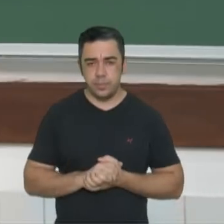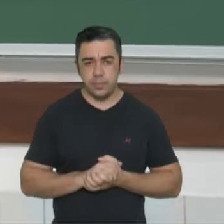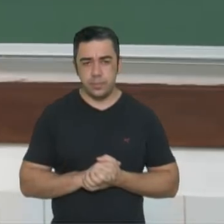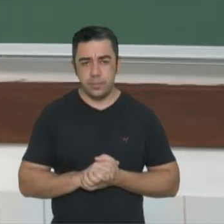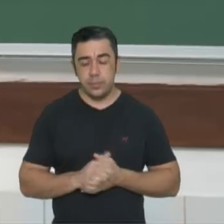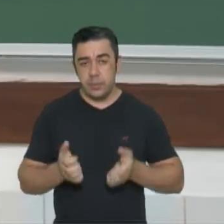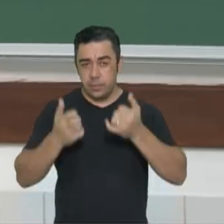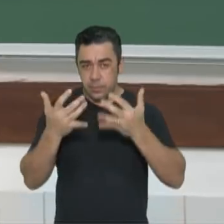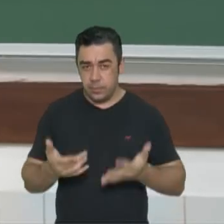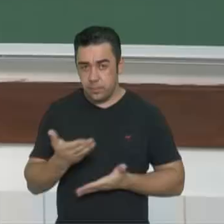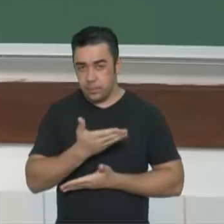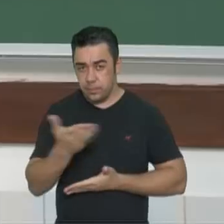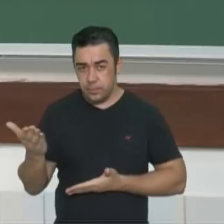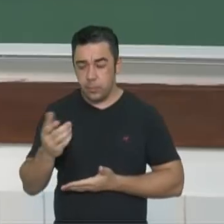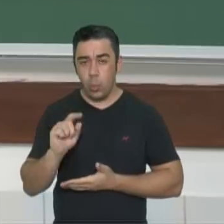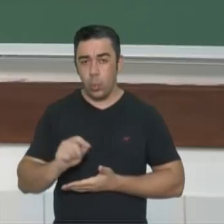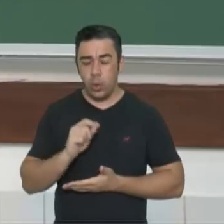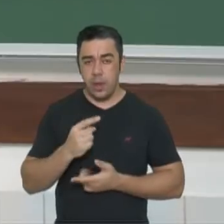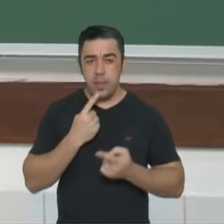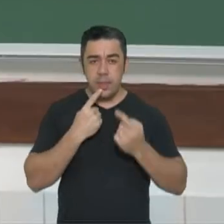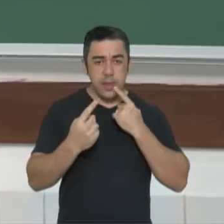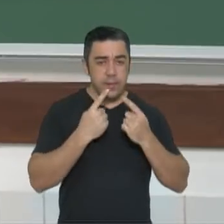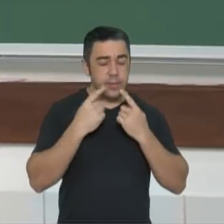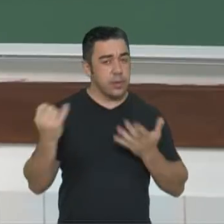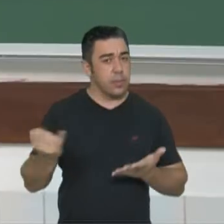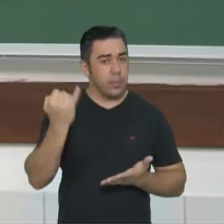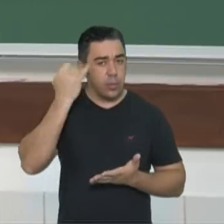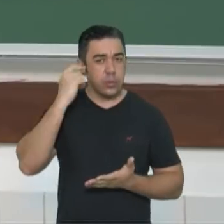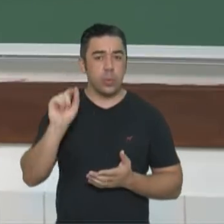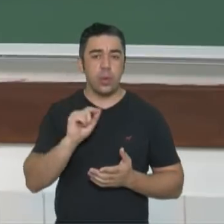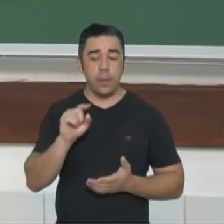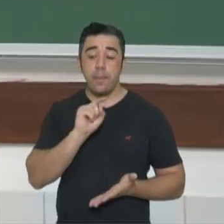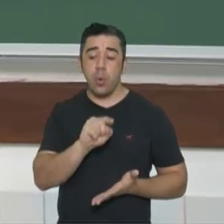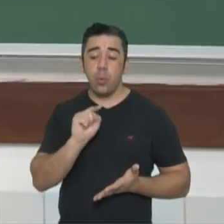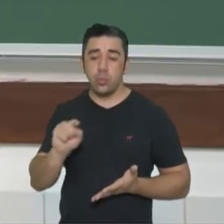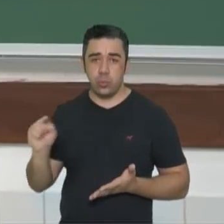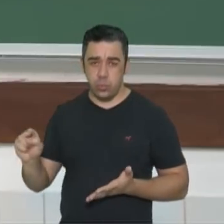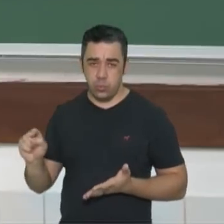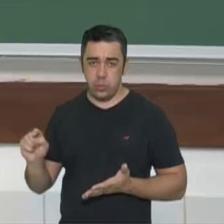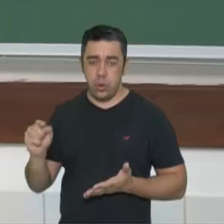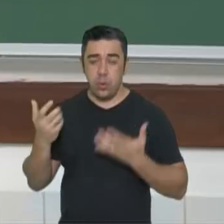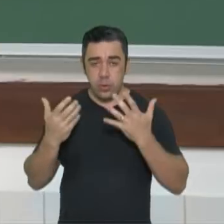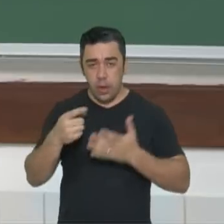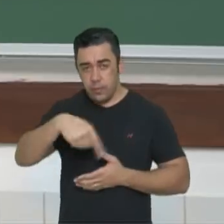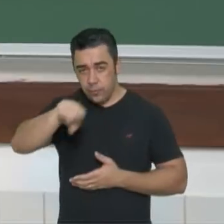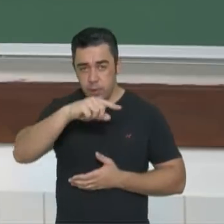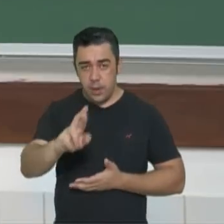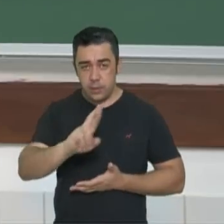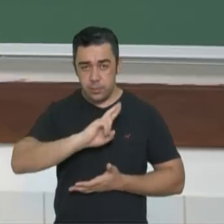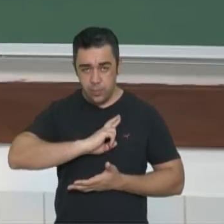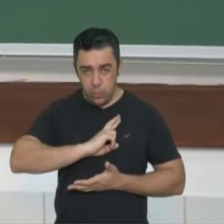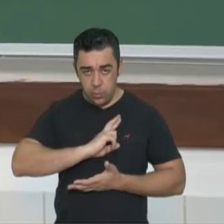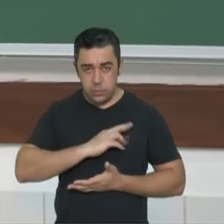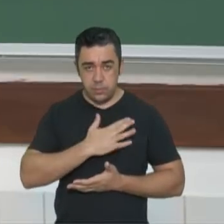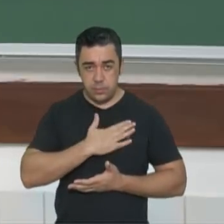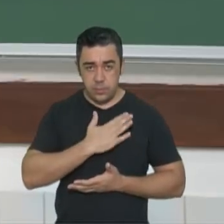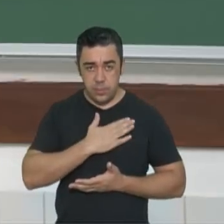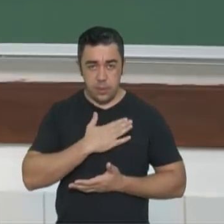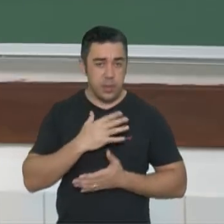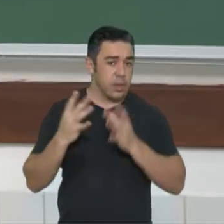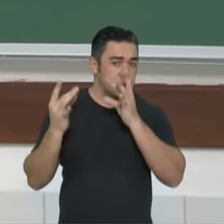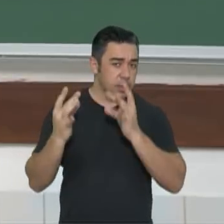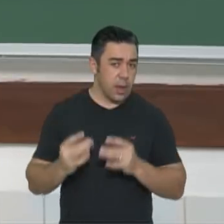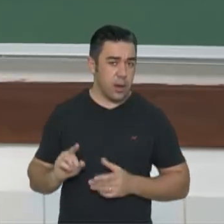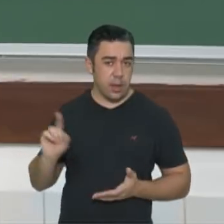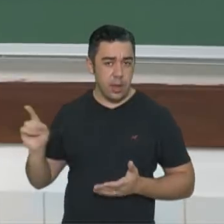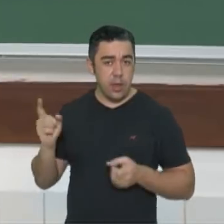devo lembrá-los de que na entrevista é muito importante a pontuação, certo? Então, eu quero que vocês respondam esses detalhes